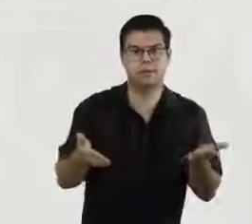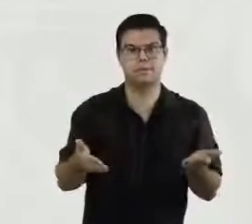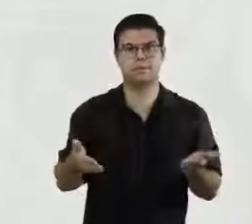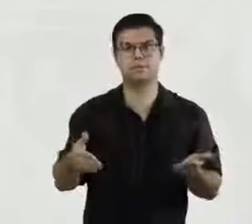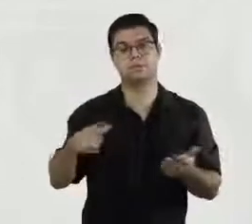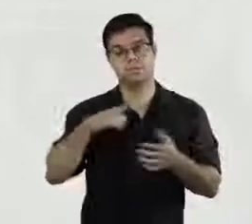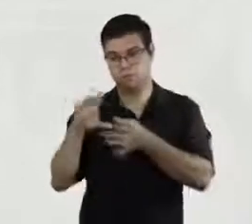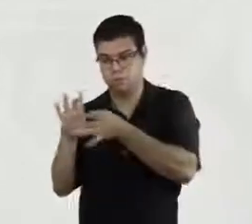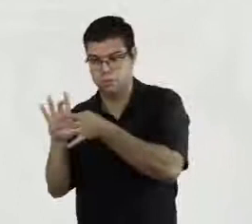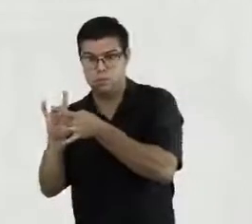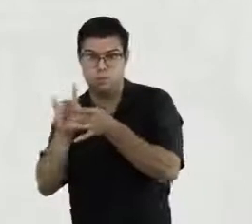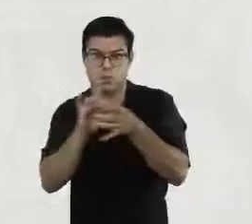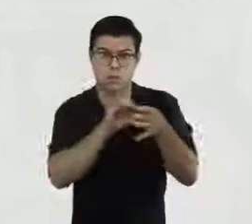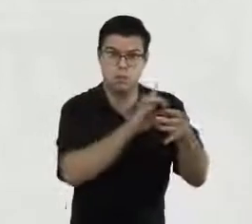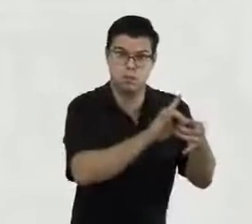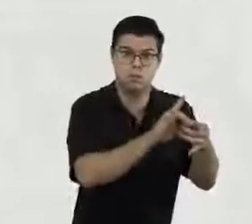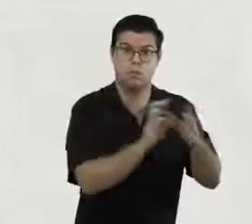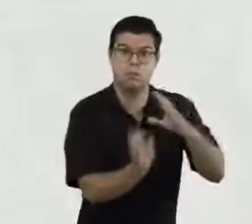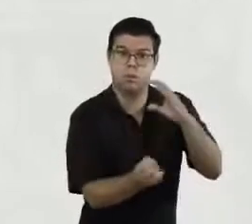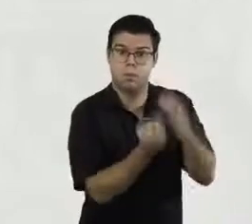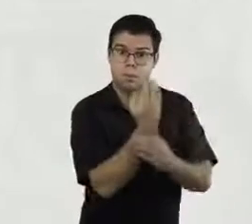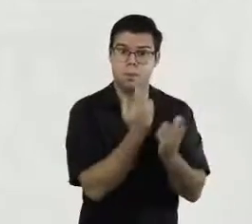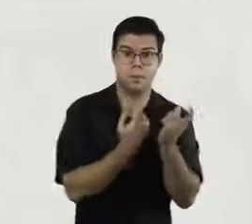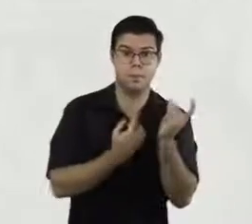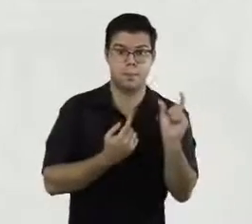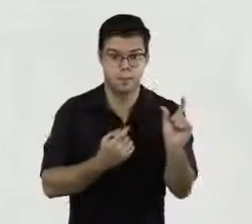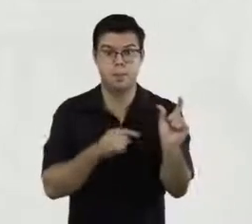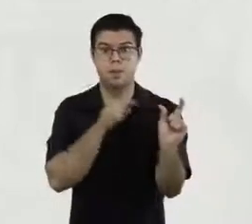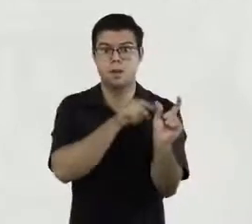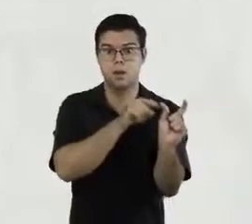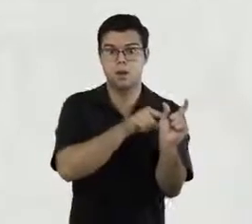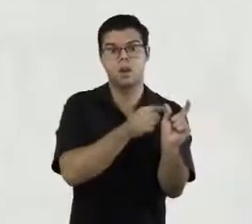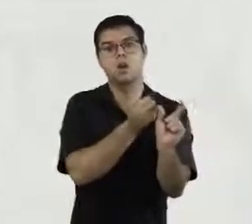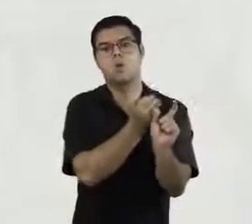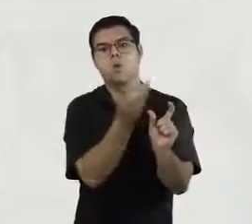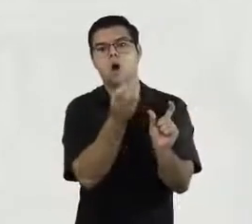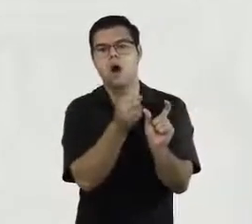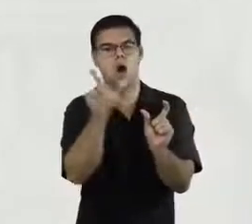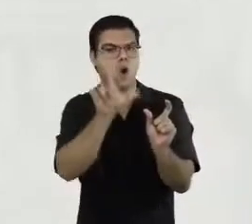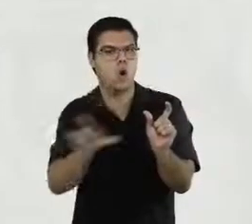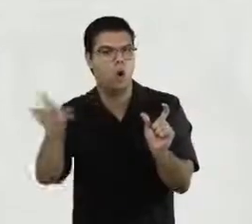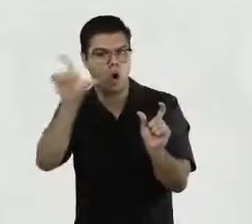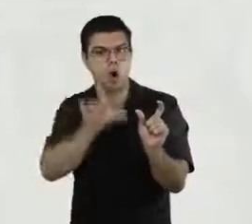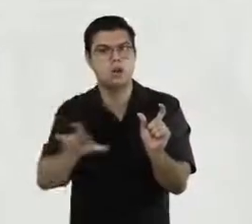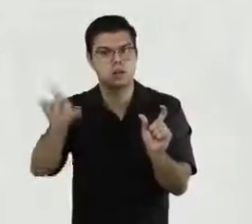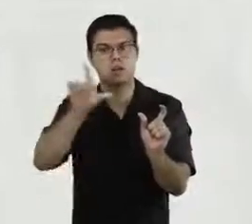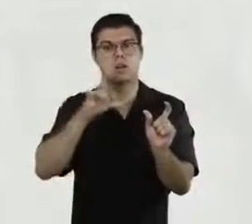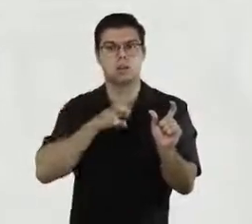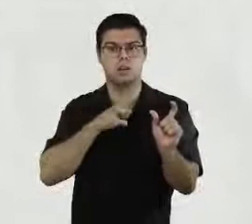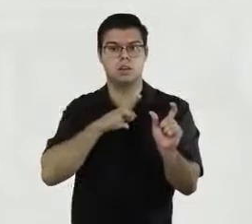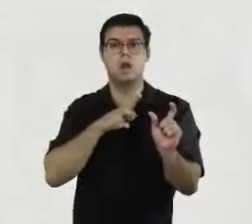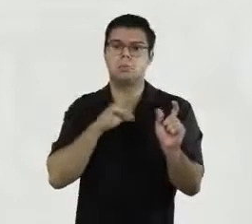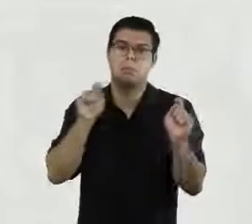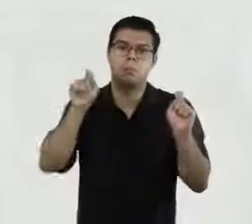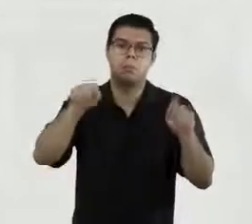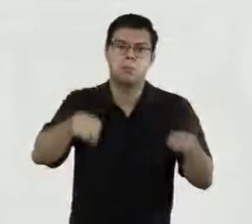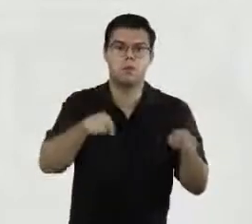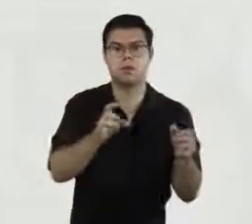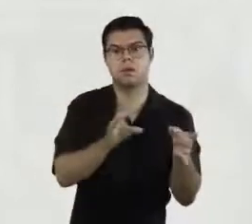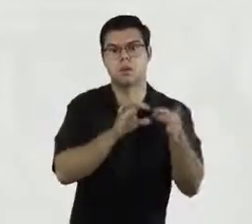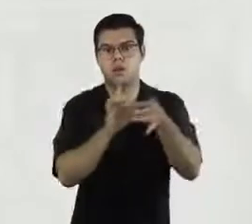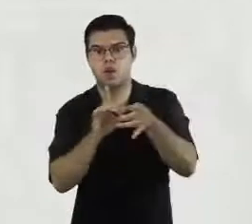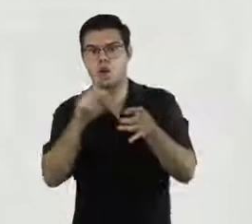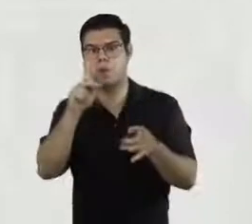nesse contexto que a aparição de termos relacionados à quantificação lógica seja a causa possível de polifonia